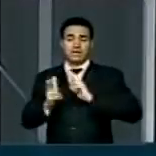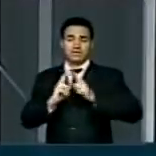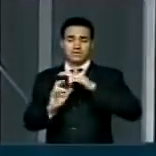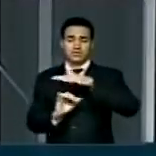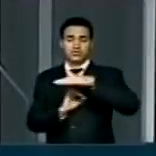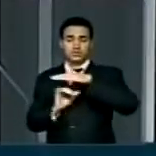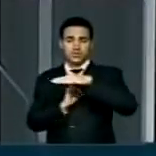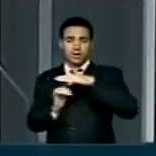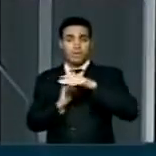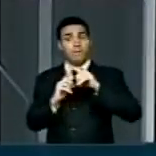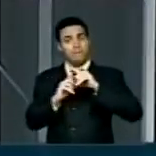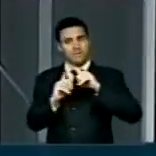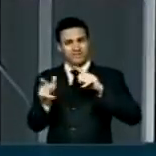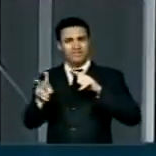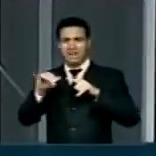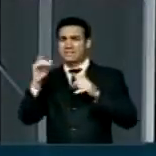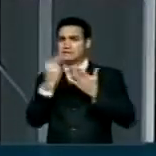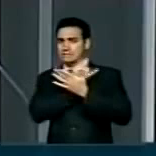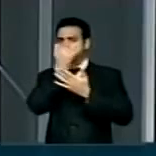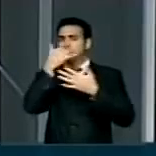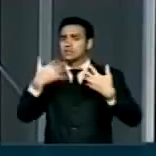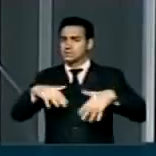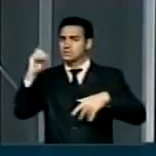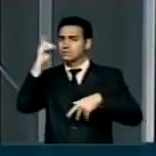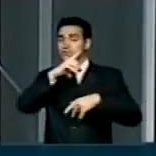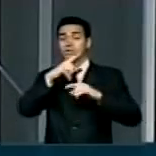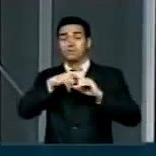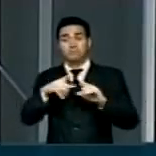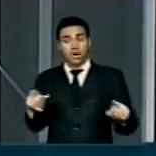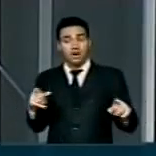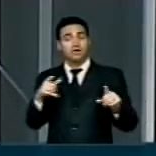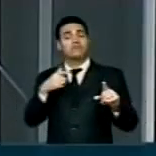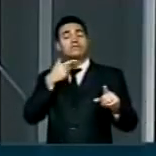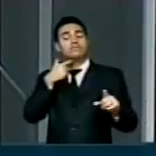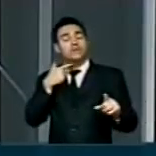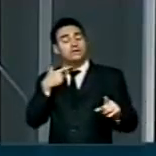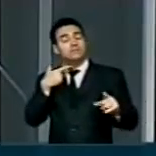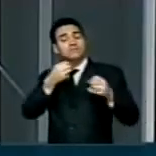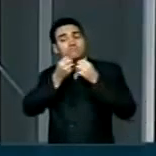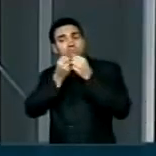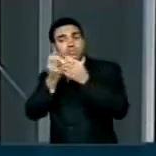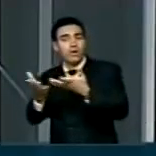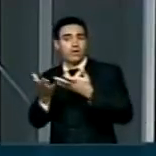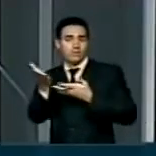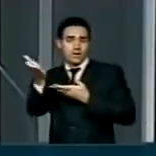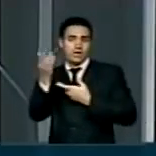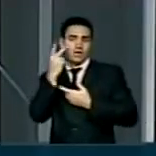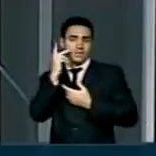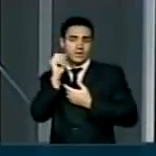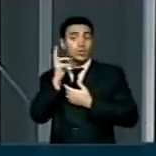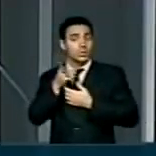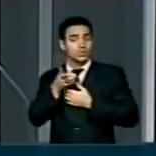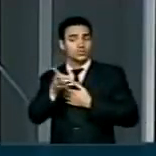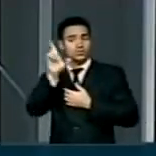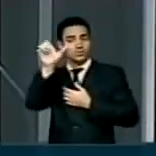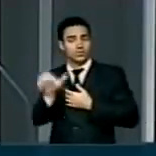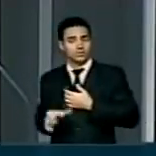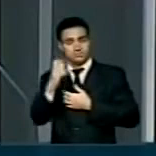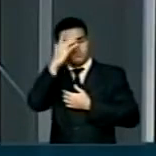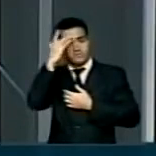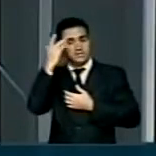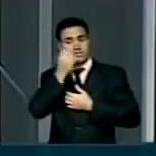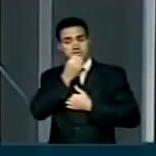dificuldades, mas eu desejo ao deputado Ricardo que realmente continue a ser esse deputado